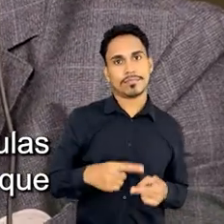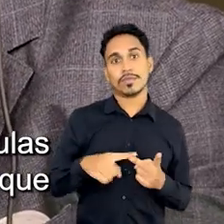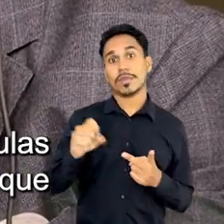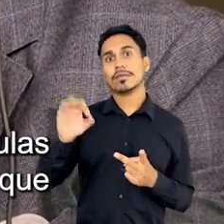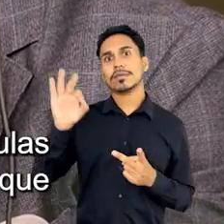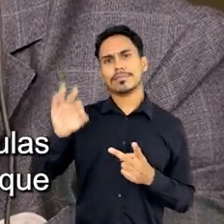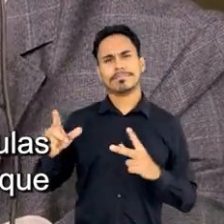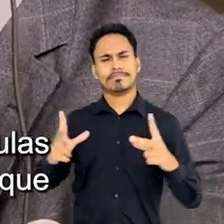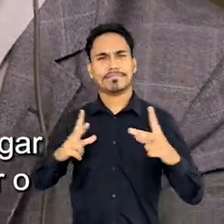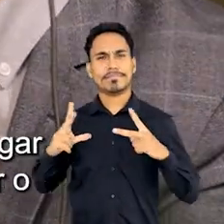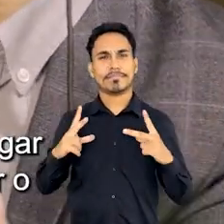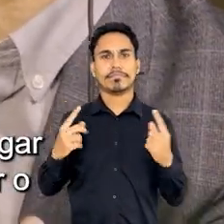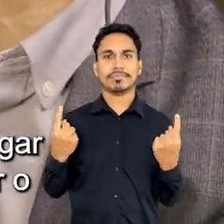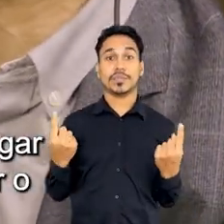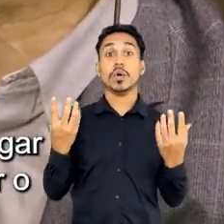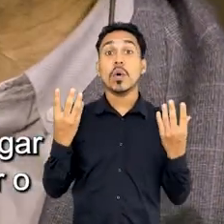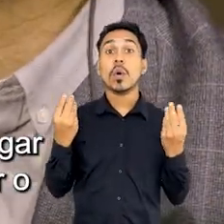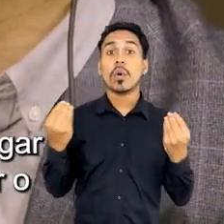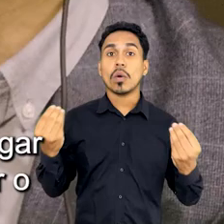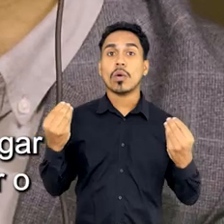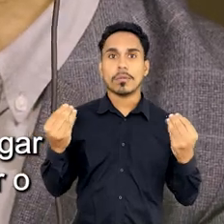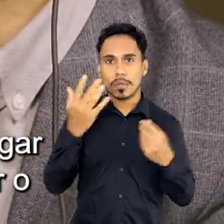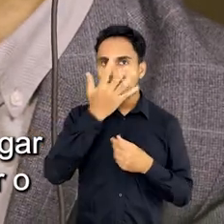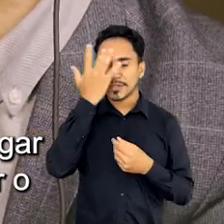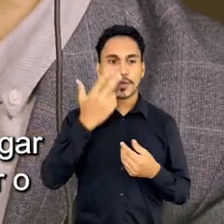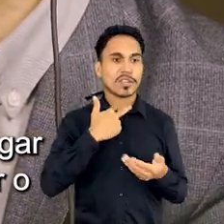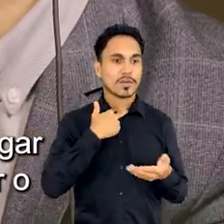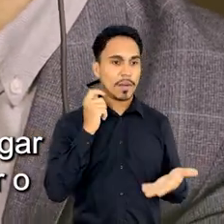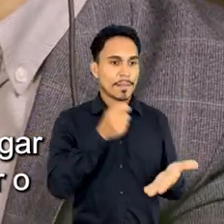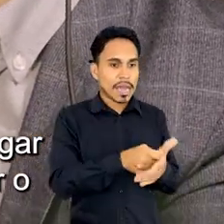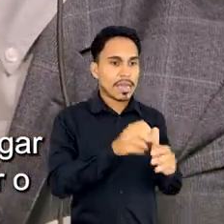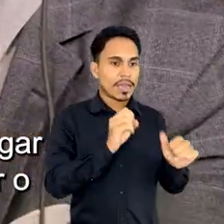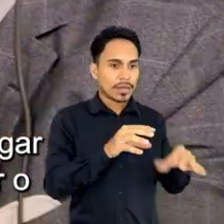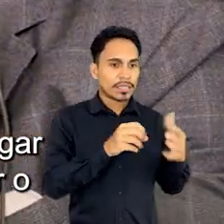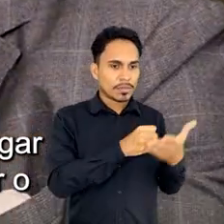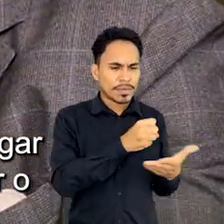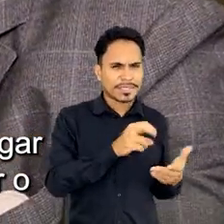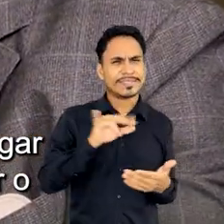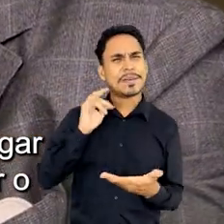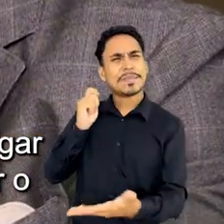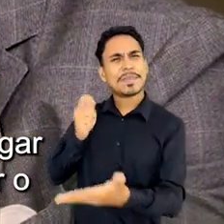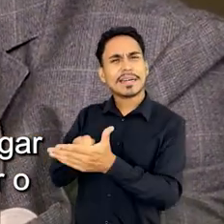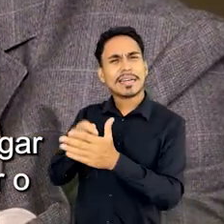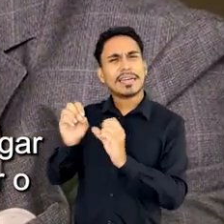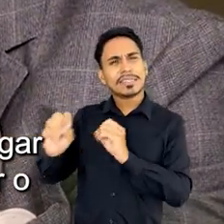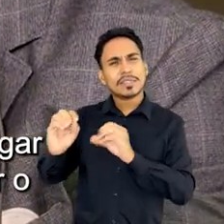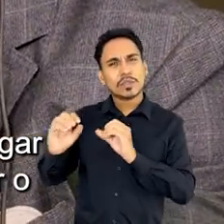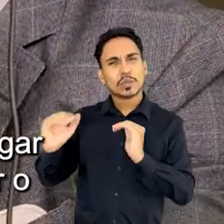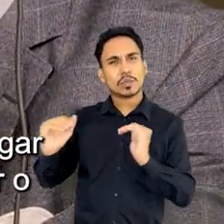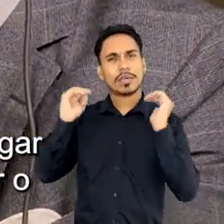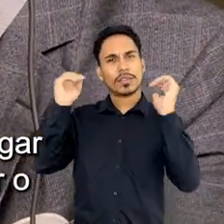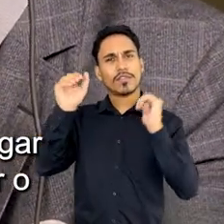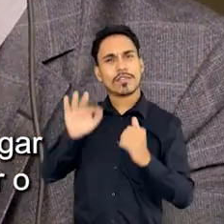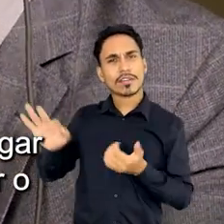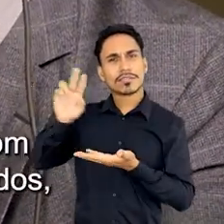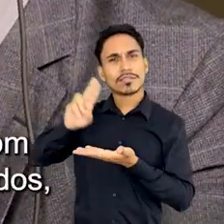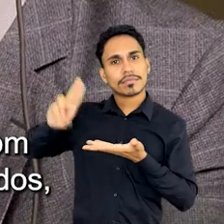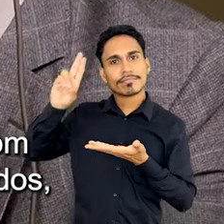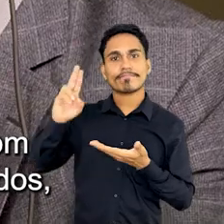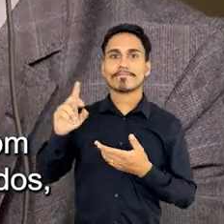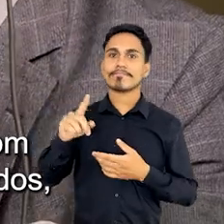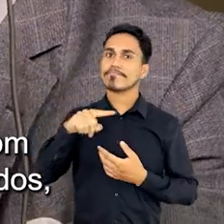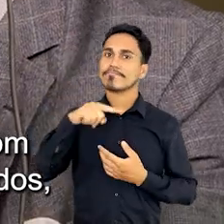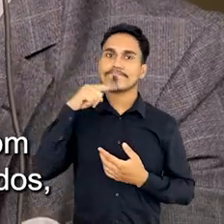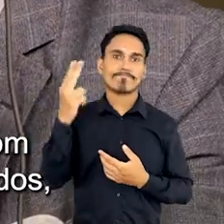superior são privadas como alguém que não pode pagar a educação básica terá que pagar pelo ensino superior né o estado precisa ser o